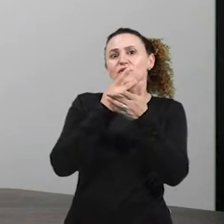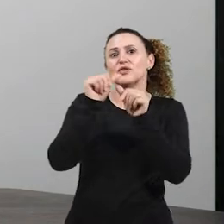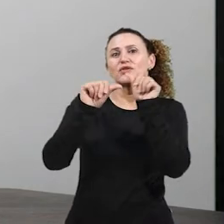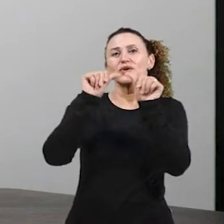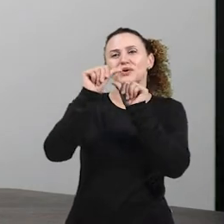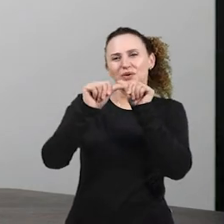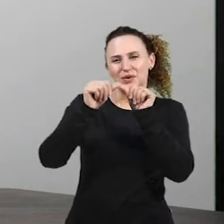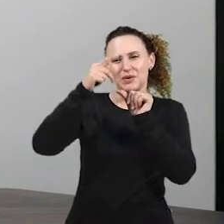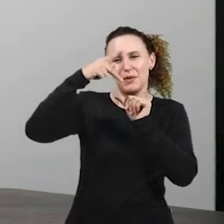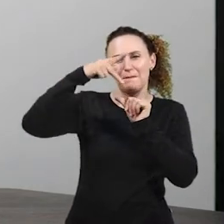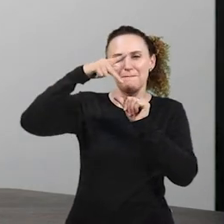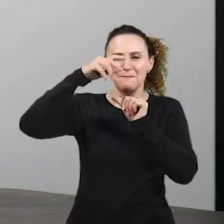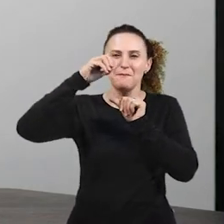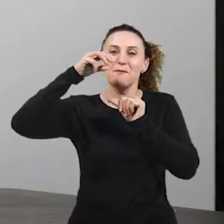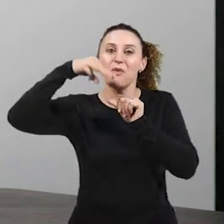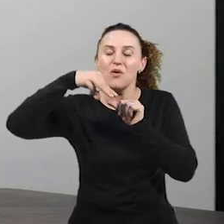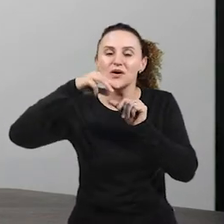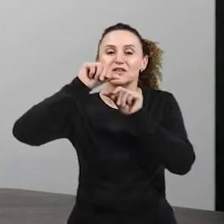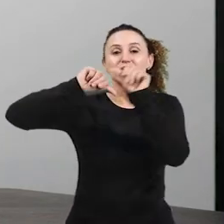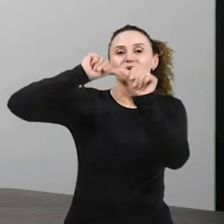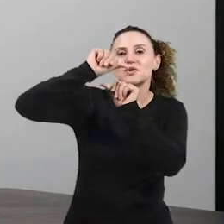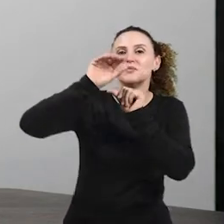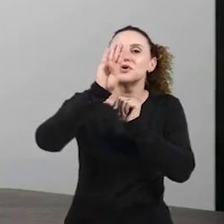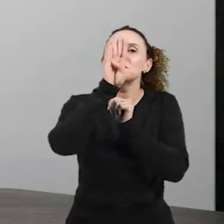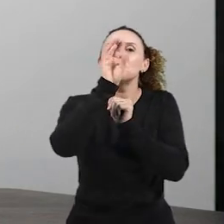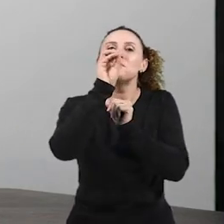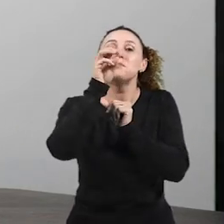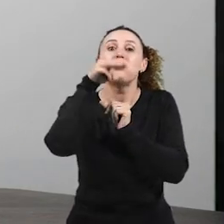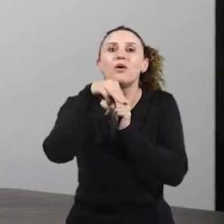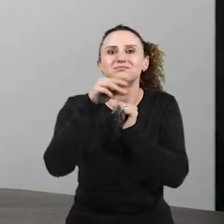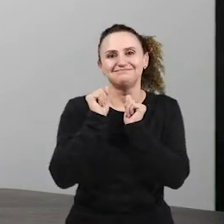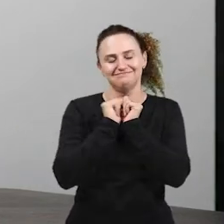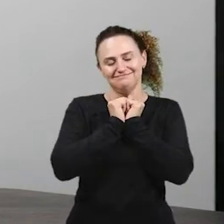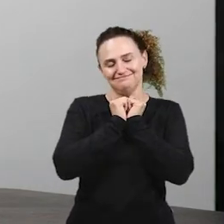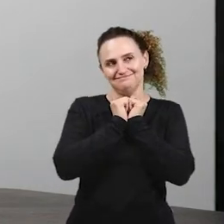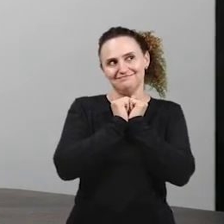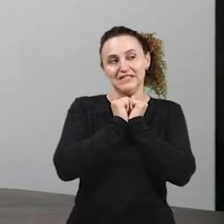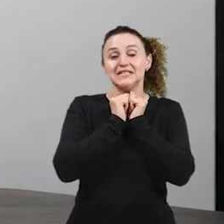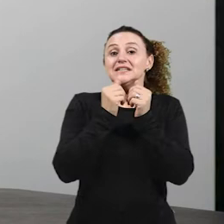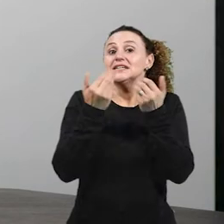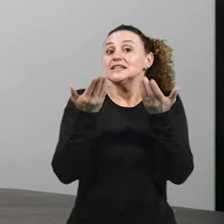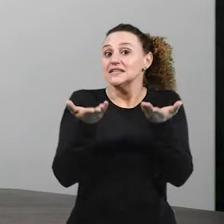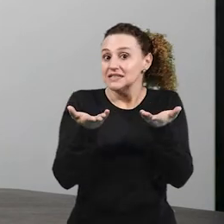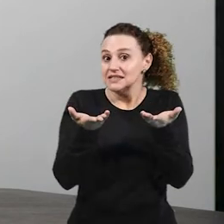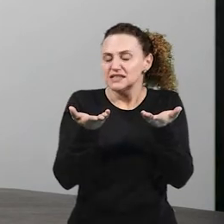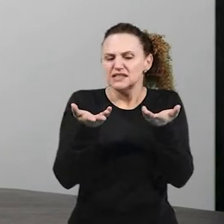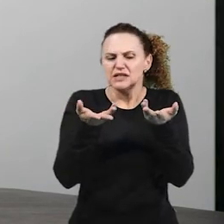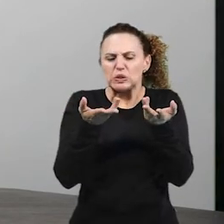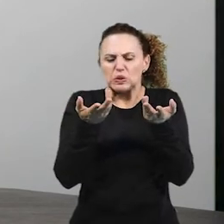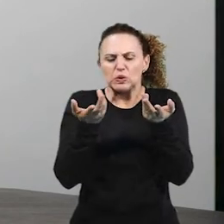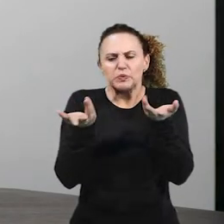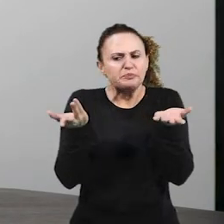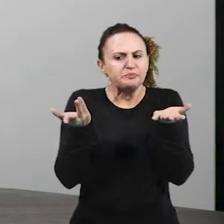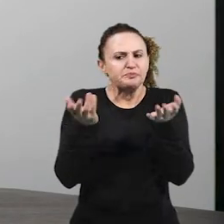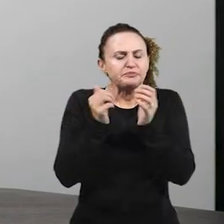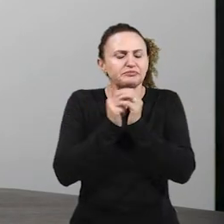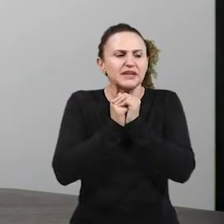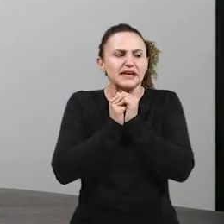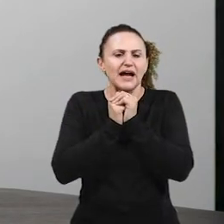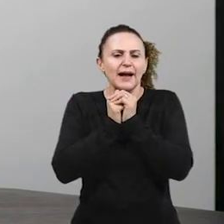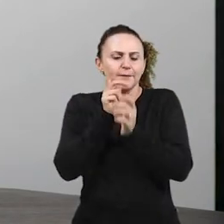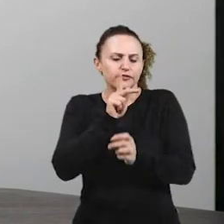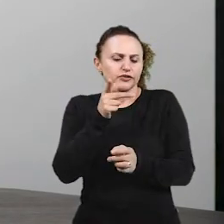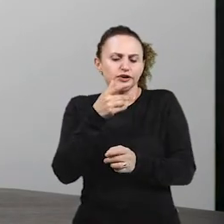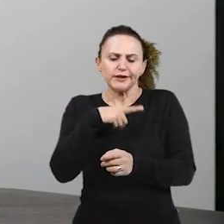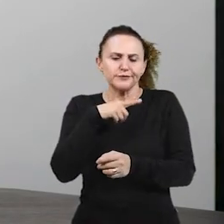da das semelhanças entre os sons consonantais Urban vai falar nossa e se o aluno